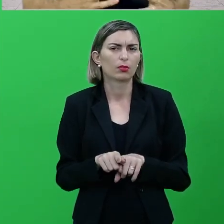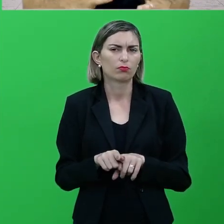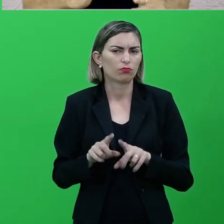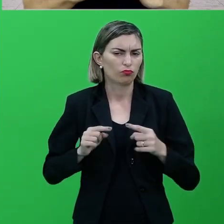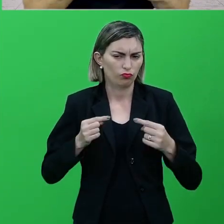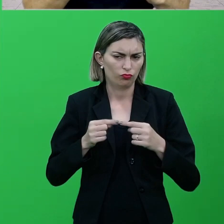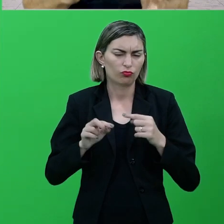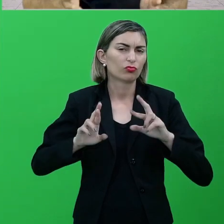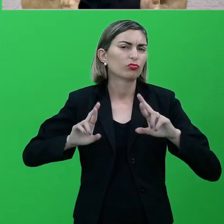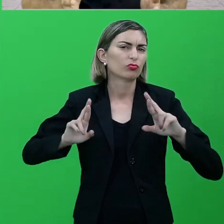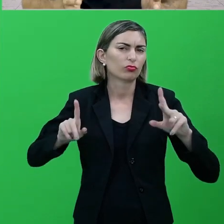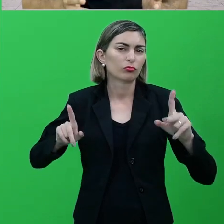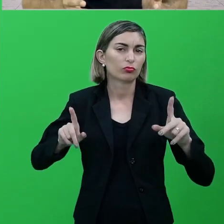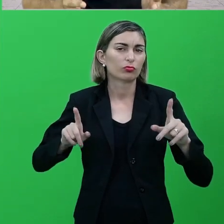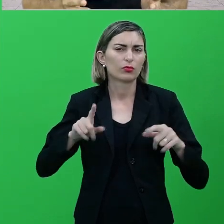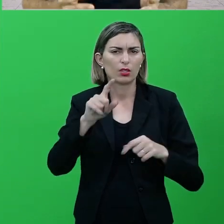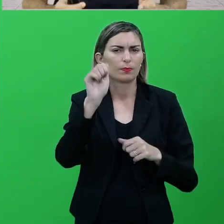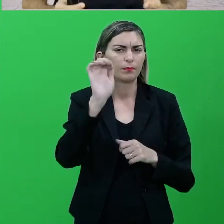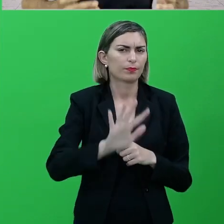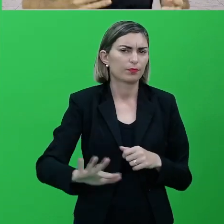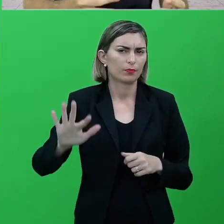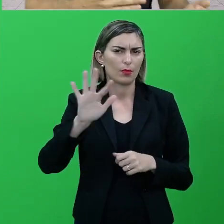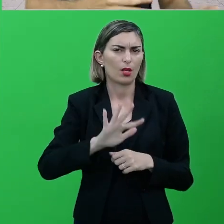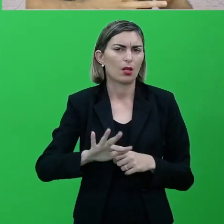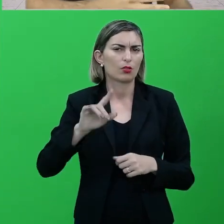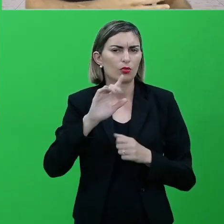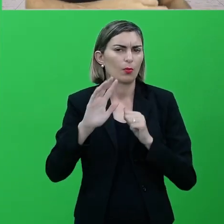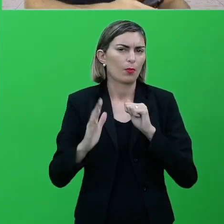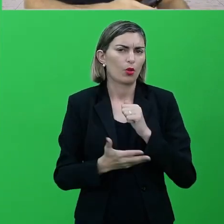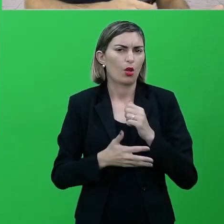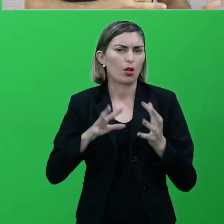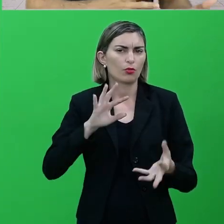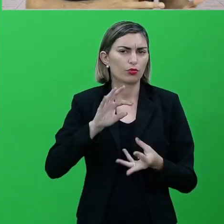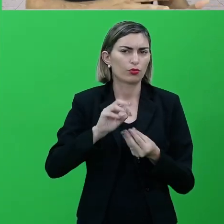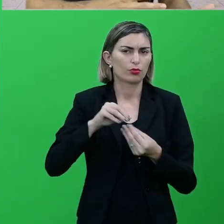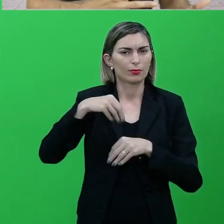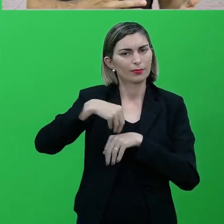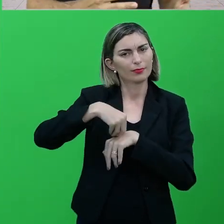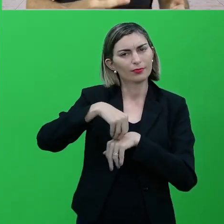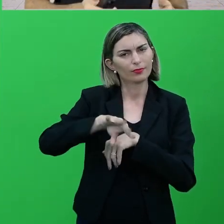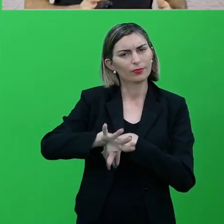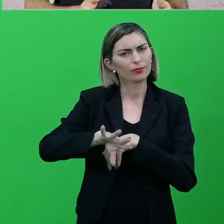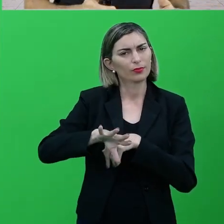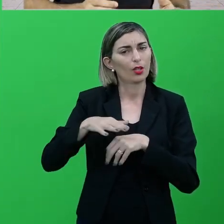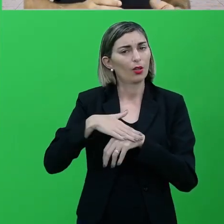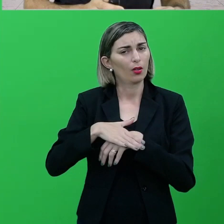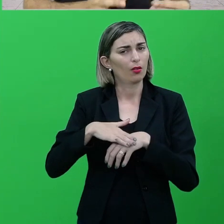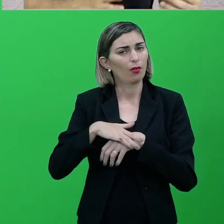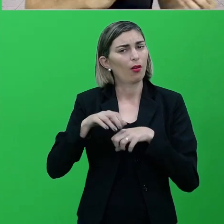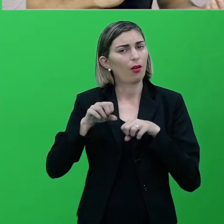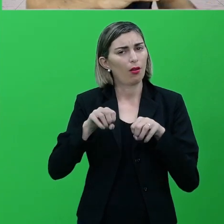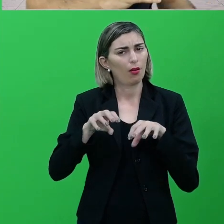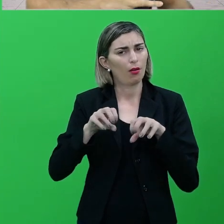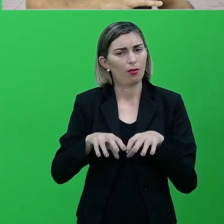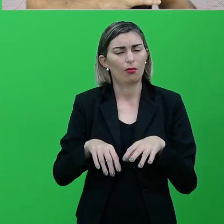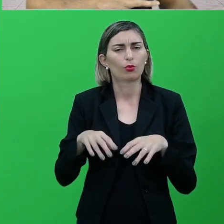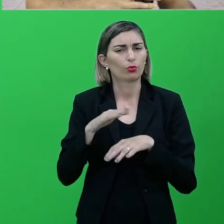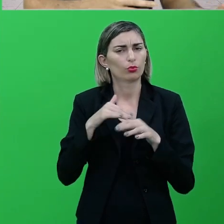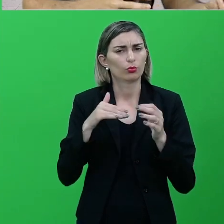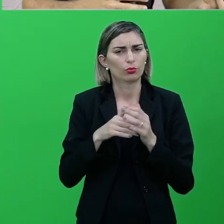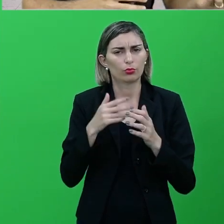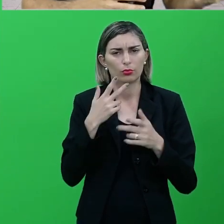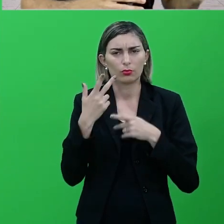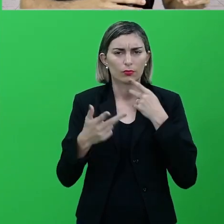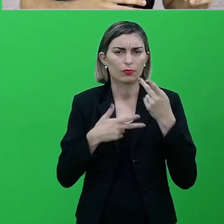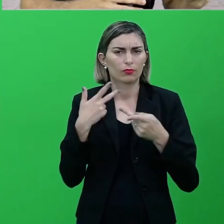divergências. Então, essa imagem ela é basicamente um resumo daquilo que a gente trouxe ao longo dessa conversa, né? Sobretudo quando a gente